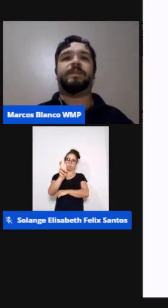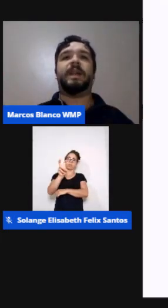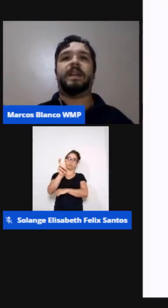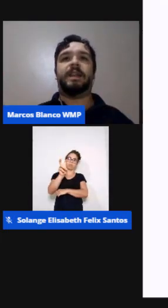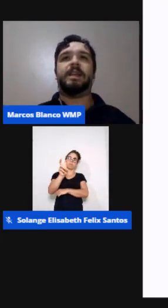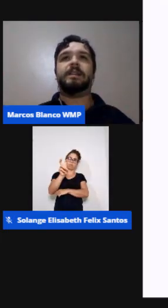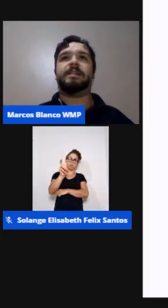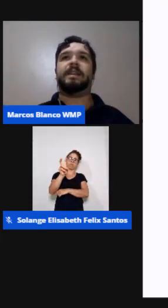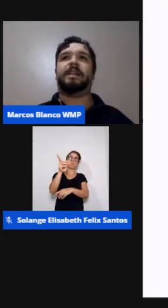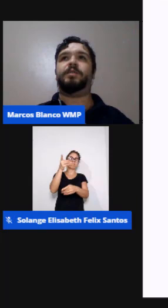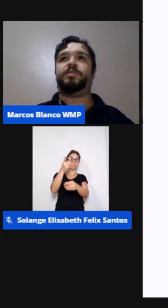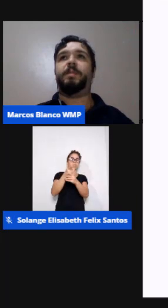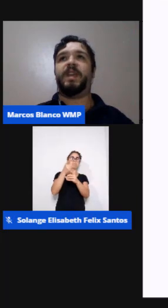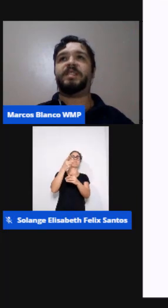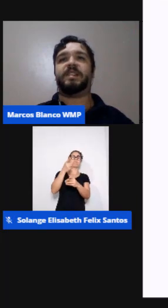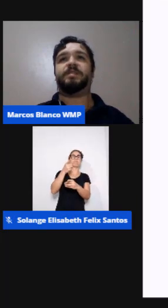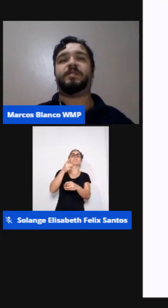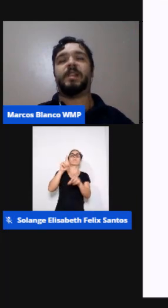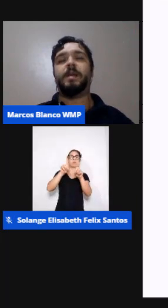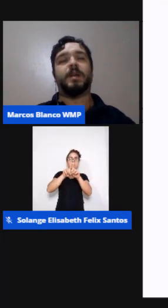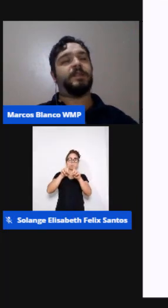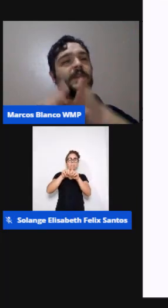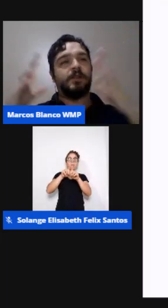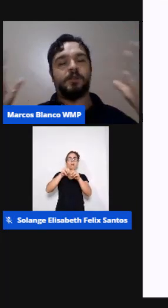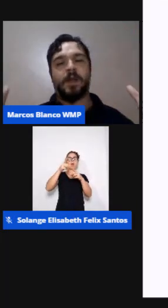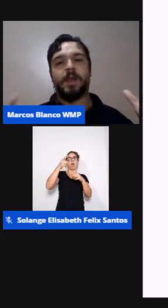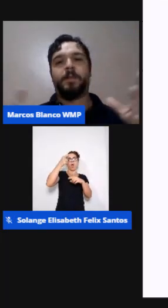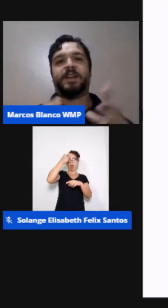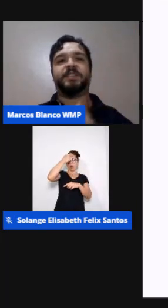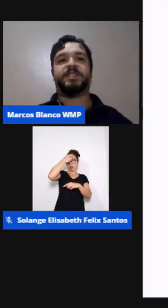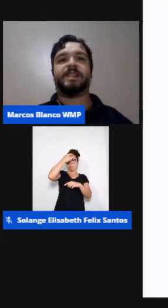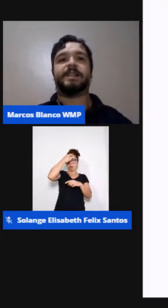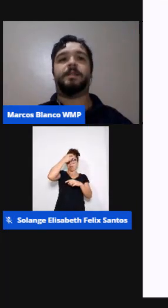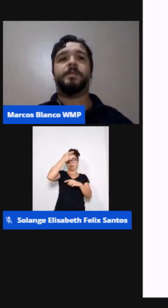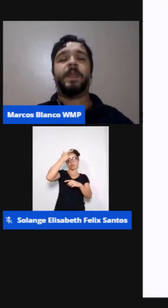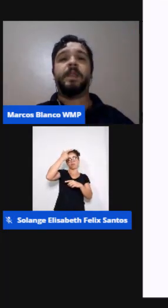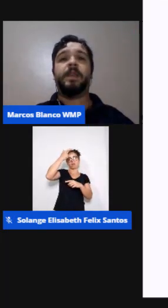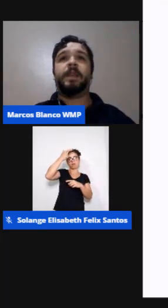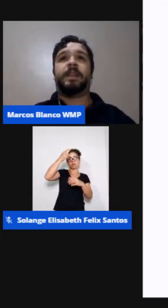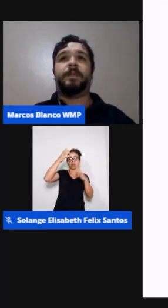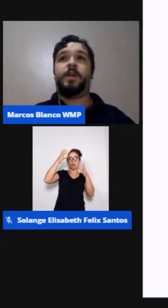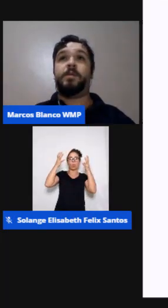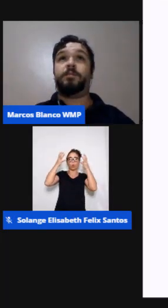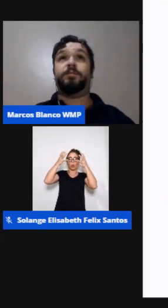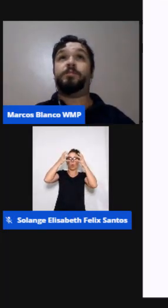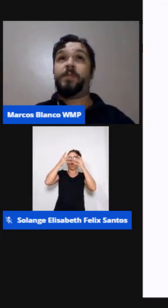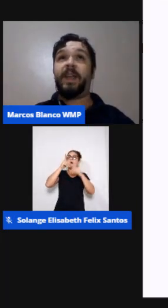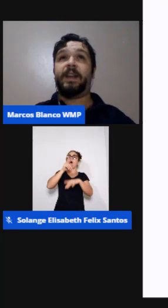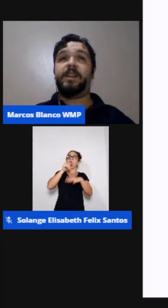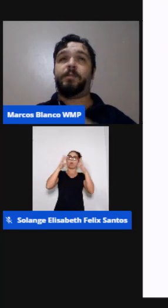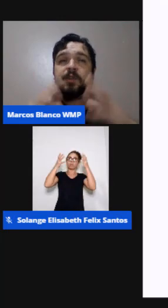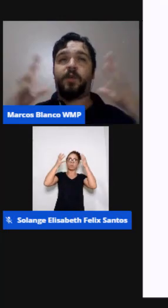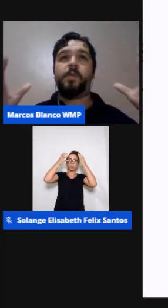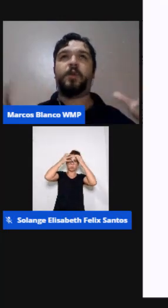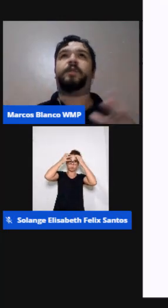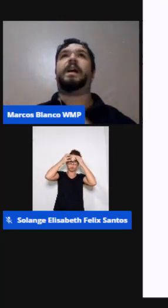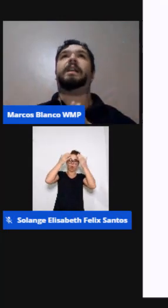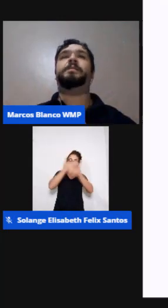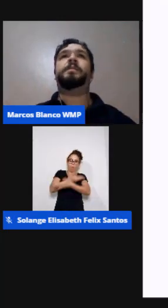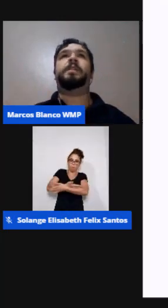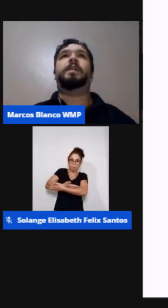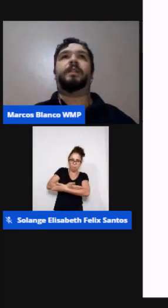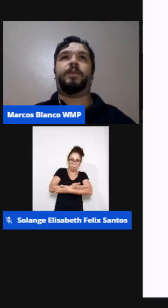da microcefalia nos bebês, né, causado na época da gestação, que foi bem grande, depois